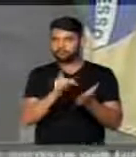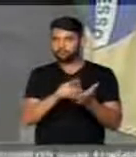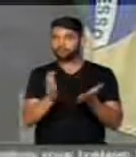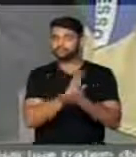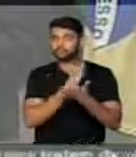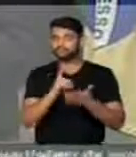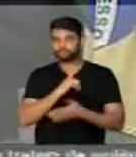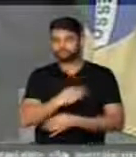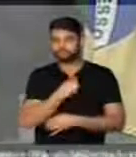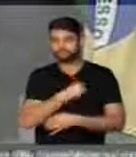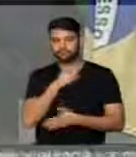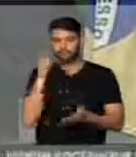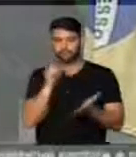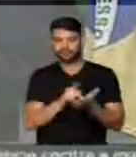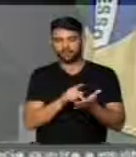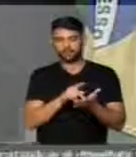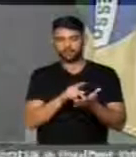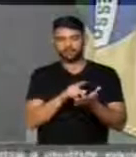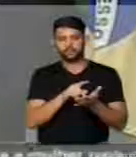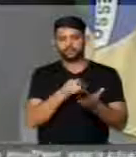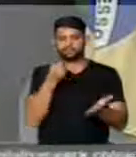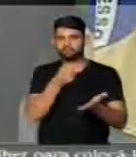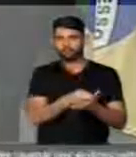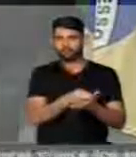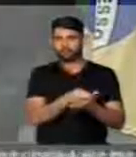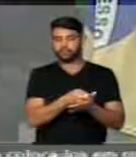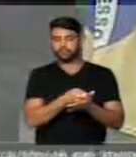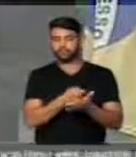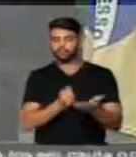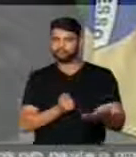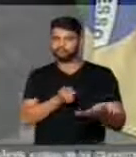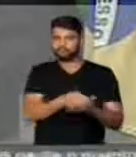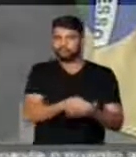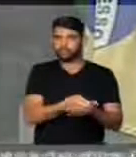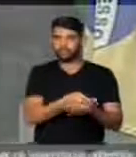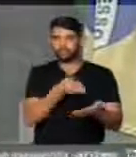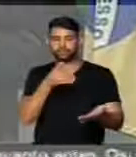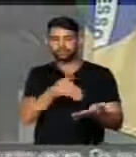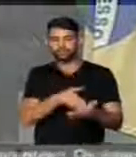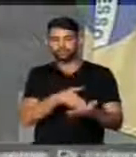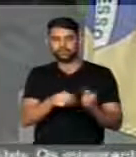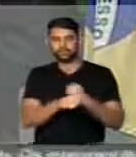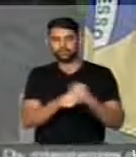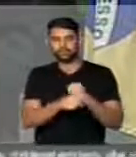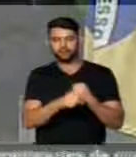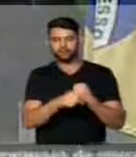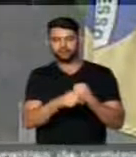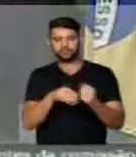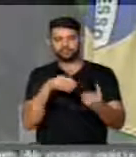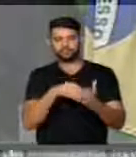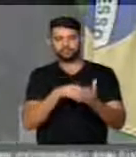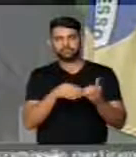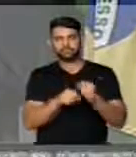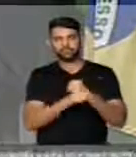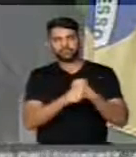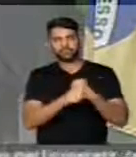a realidade se impõe e se impôs nos últimos anos, nas últimas décadas.